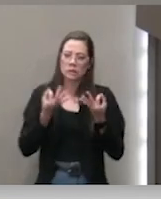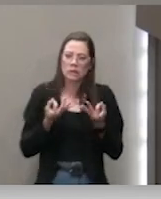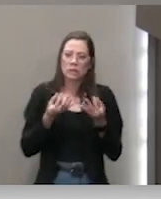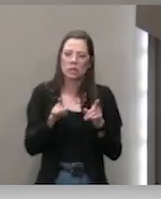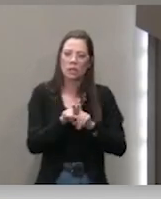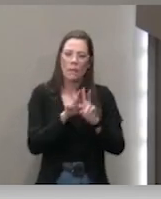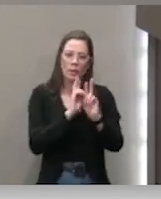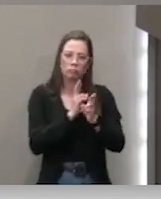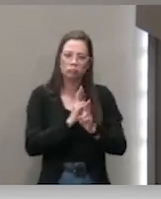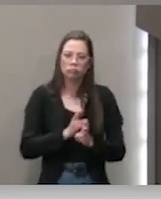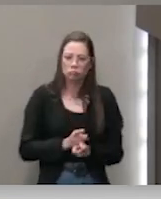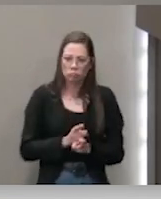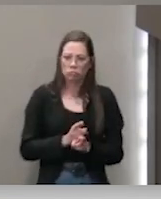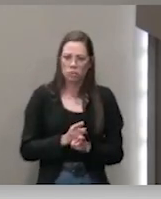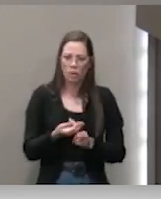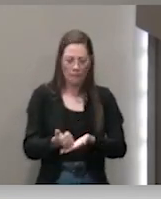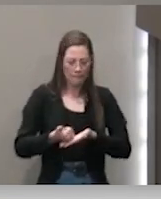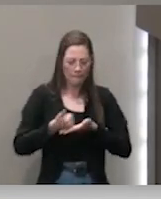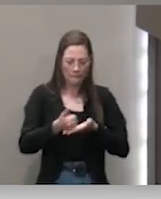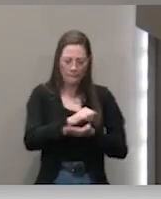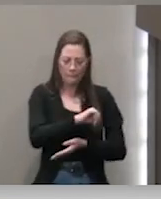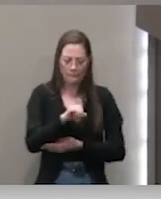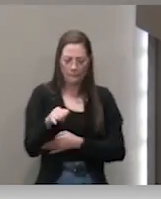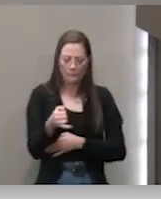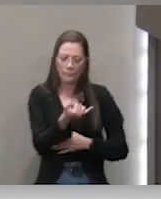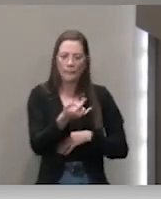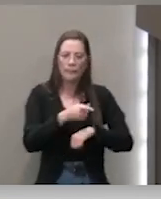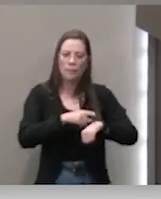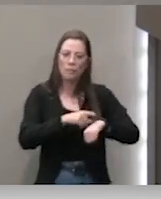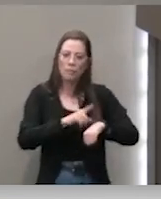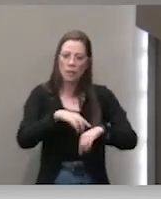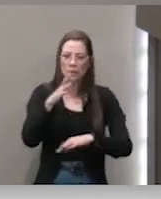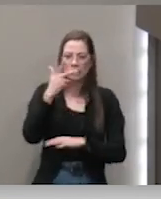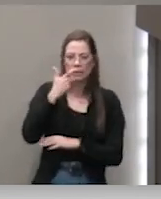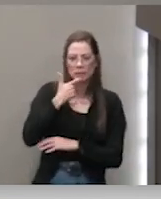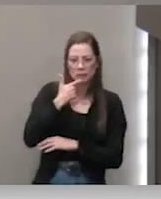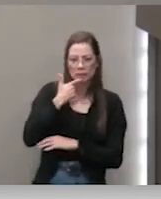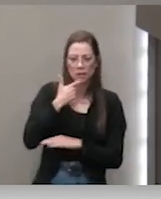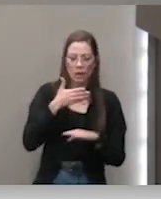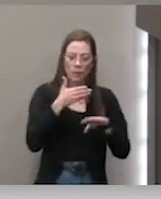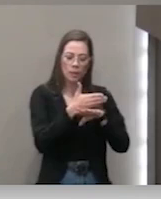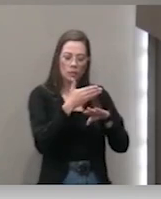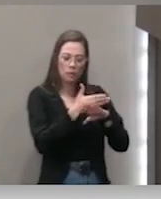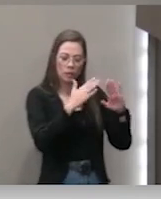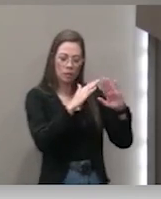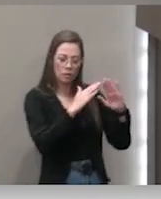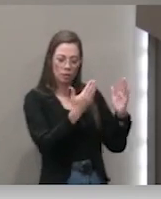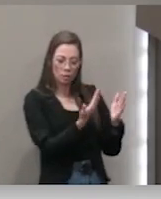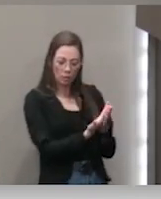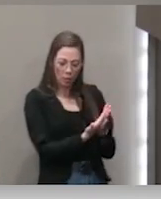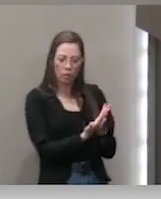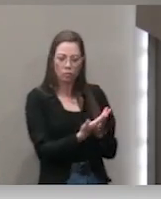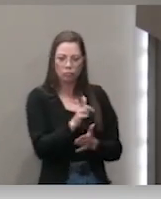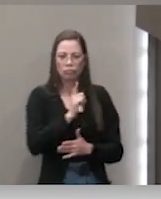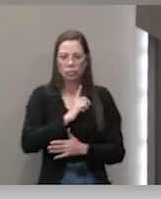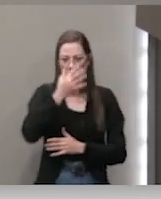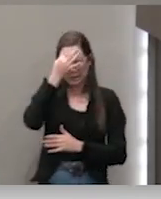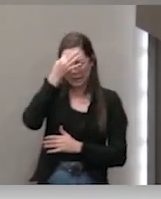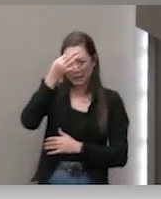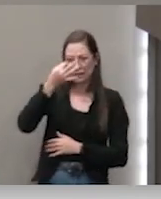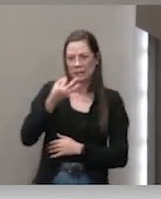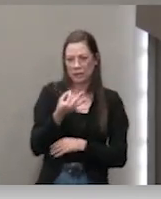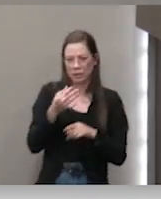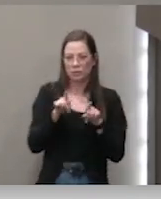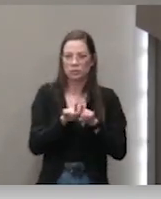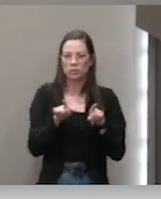trazem resultados, trazendo melhor aproveitamento no horário que a criança fica dentro da escola. Com certeza isso traz uma economicidade